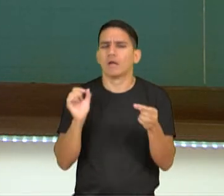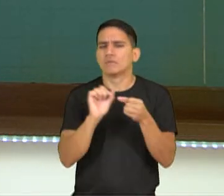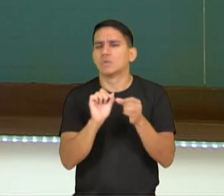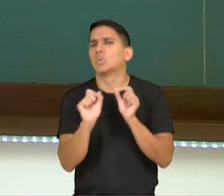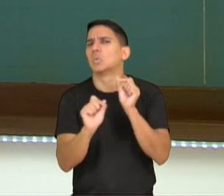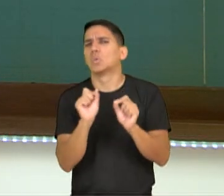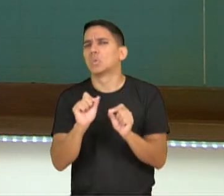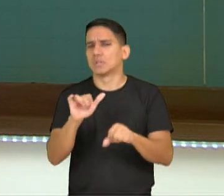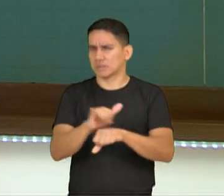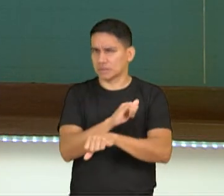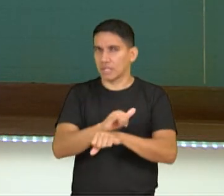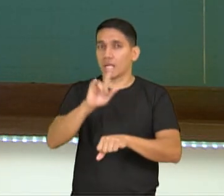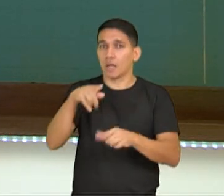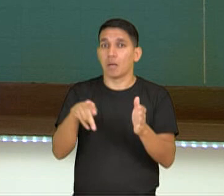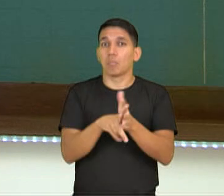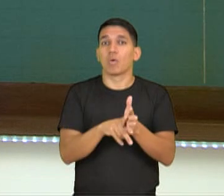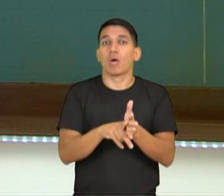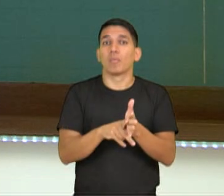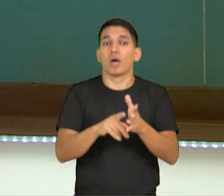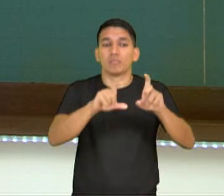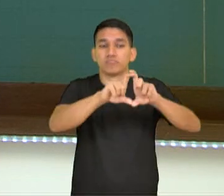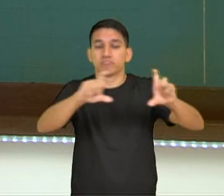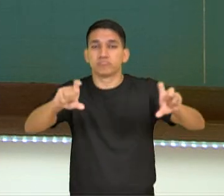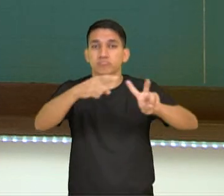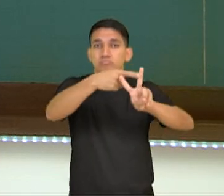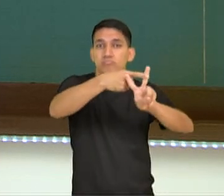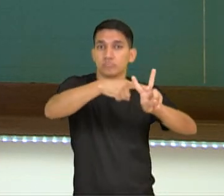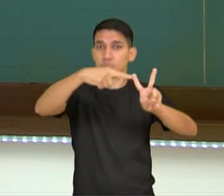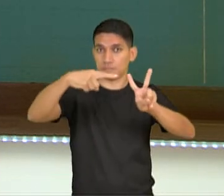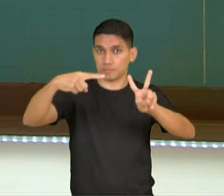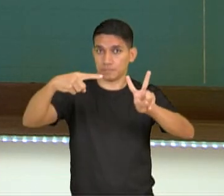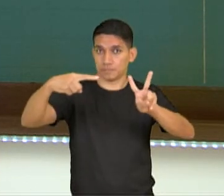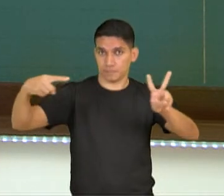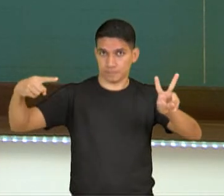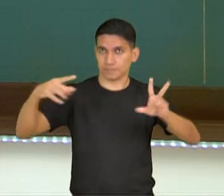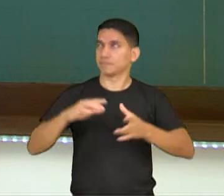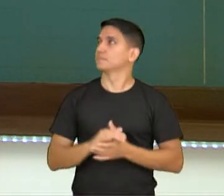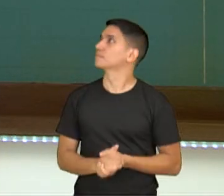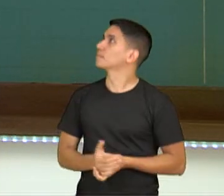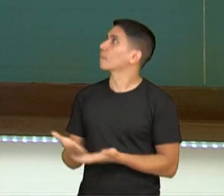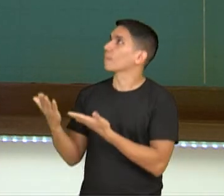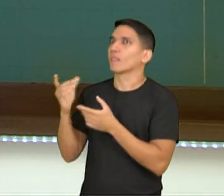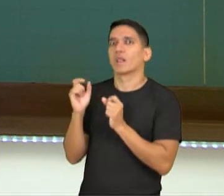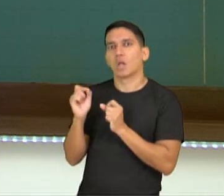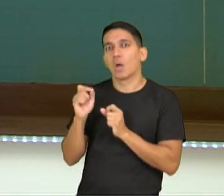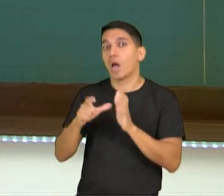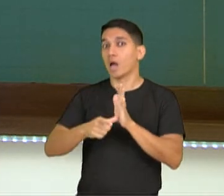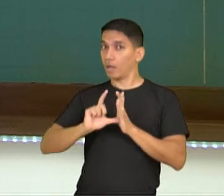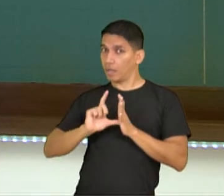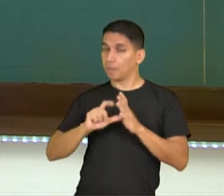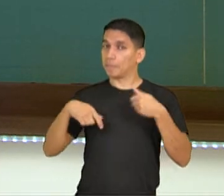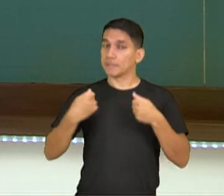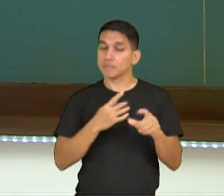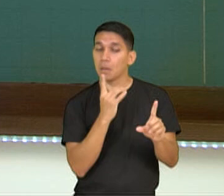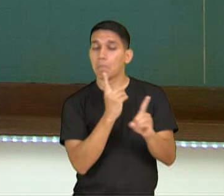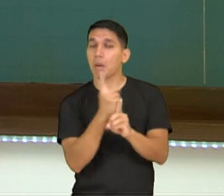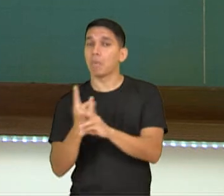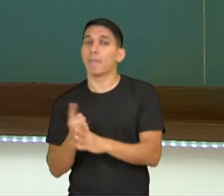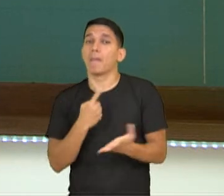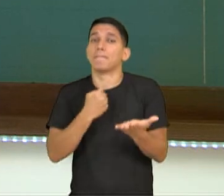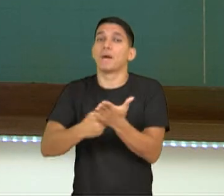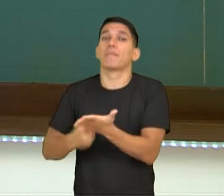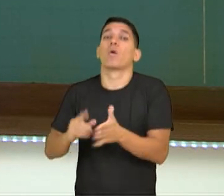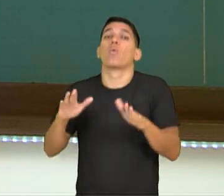temos que utilizar a fórmula de Bhaskara, tá bom? Para fazer isso, então, vamos primeiro começar encontrando